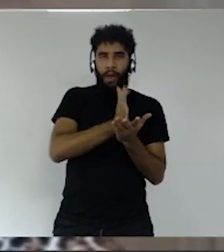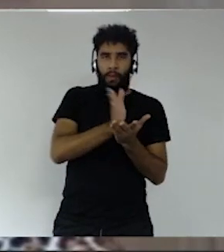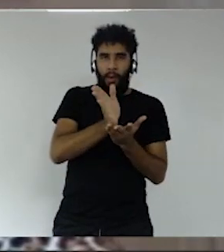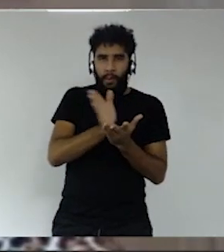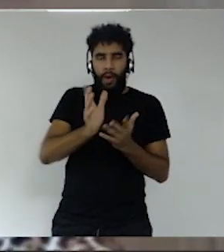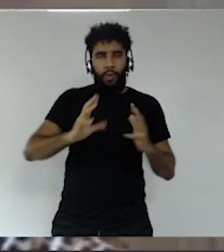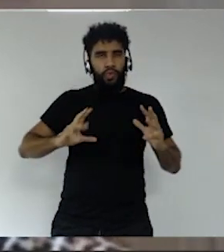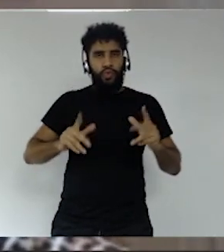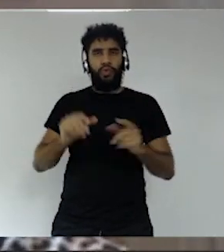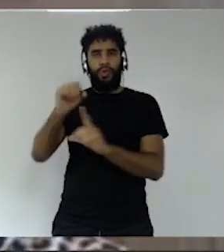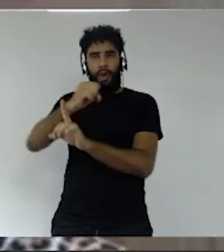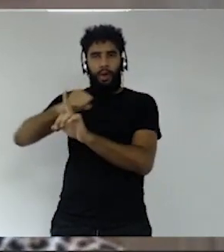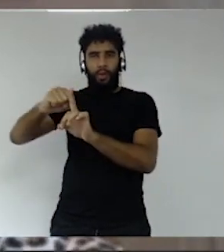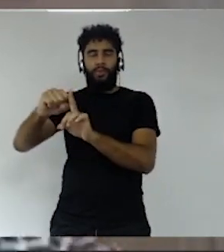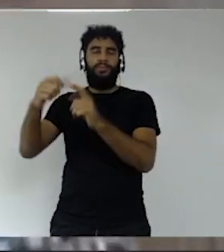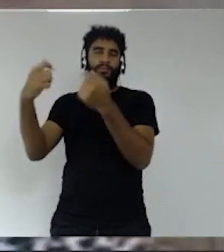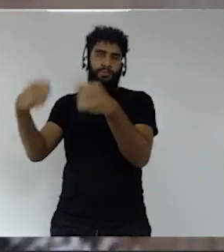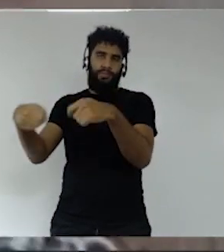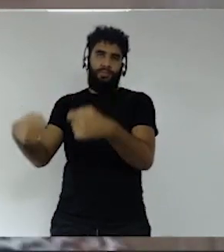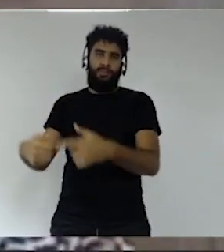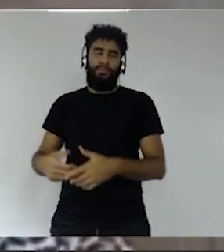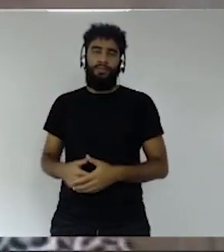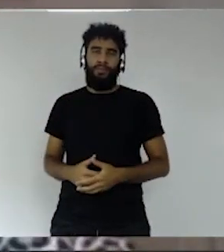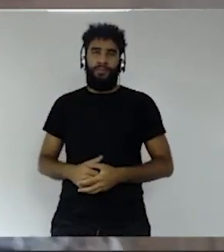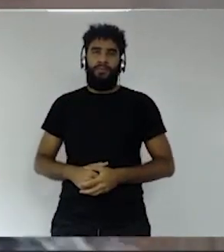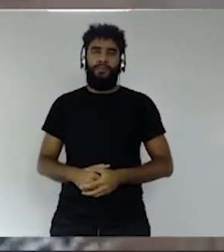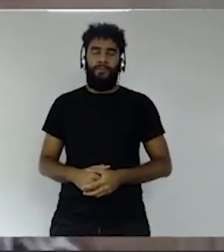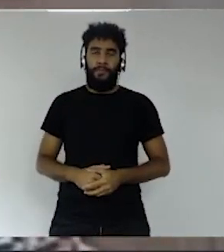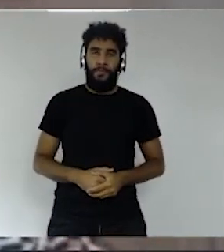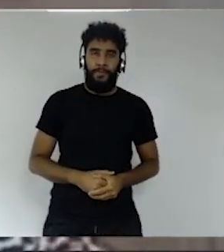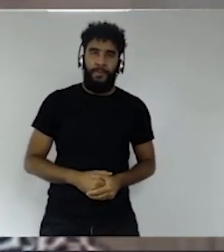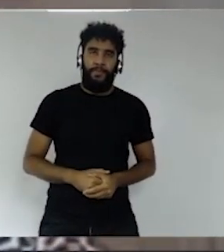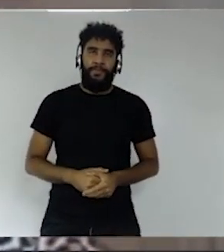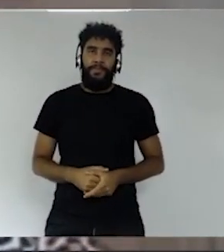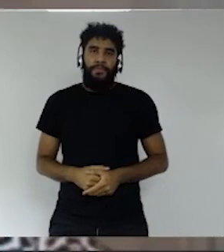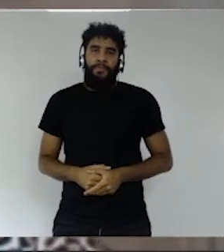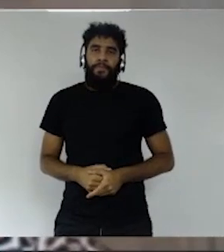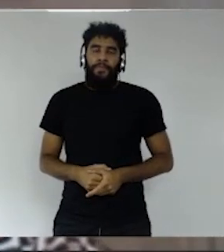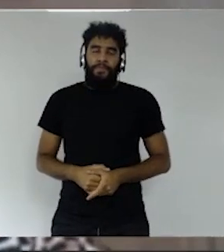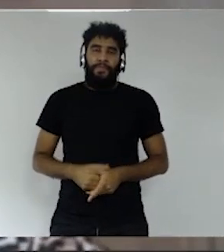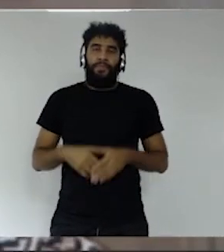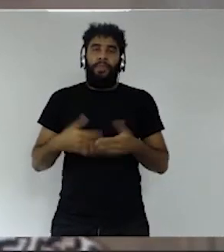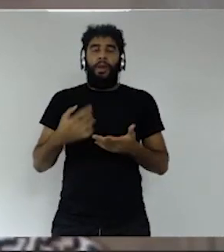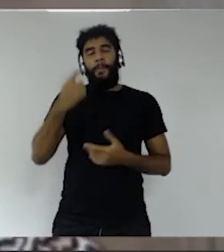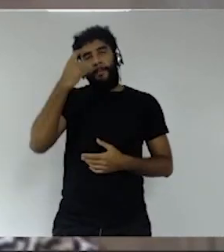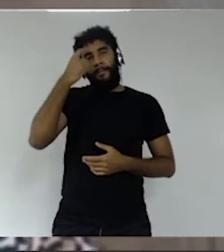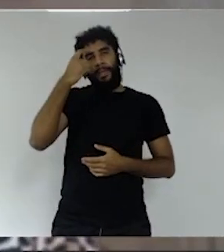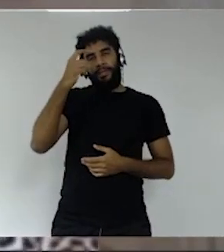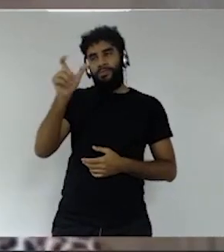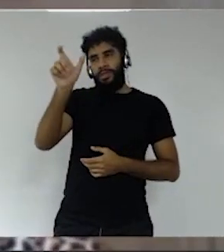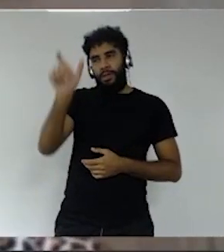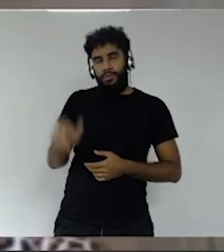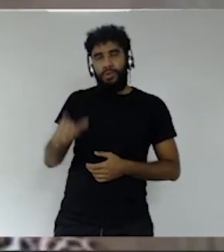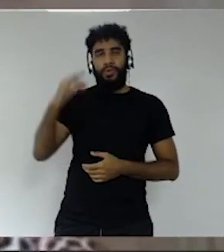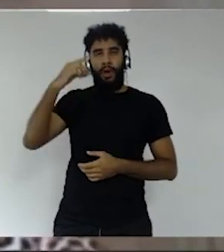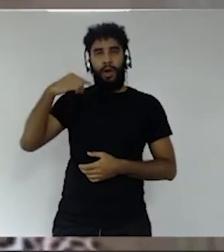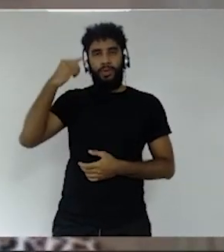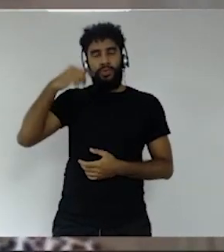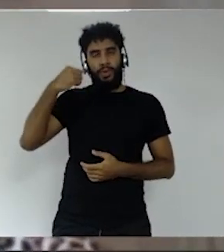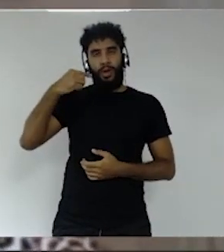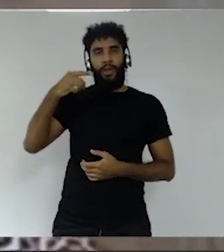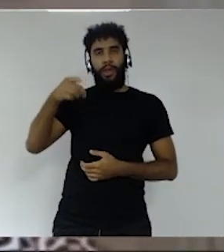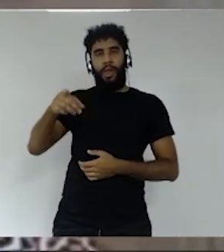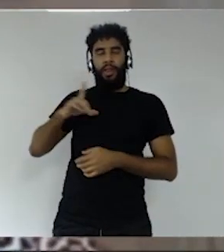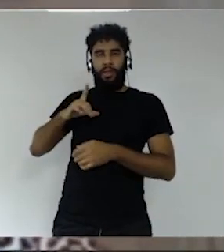da comunidade. E aí a gente, então, voltando, né, um pouco para o advogado, nessa dimensão atualizada